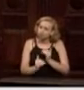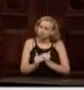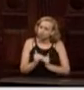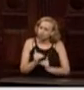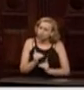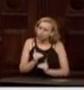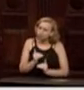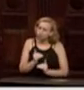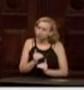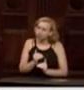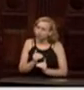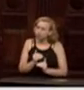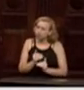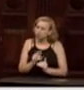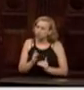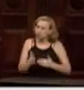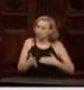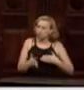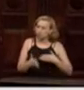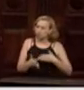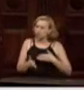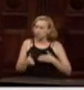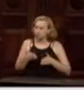conseguia impulsionar.